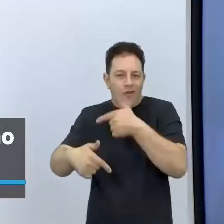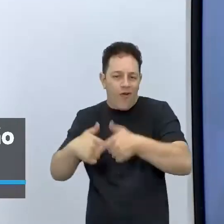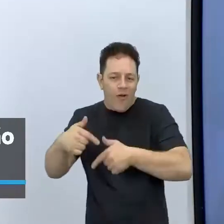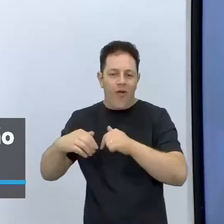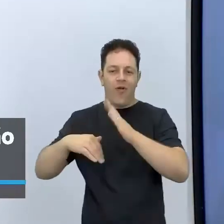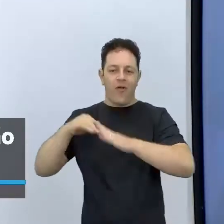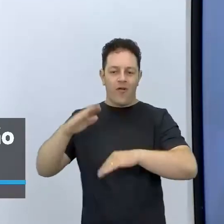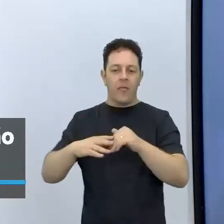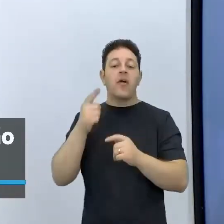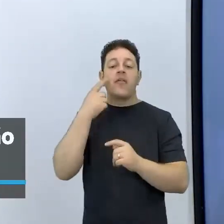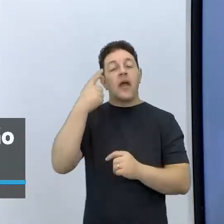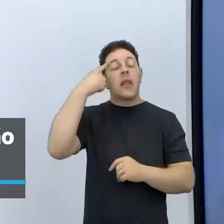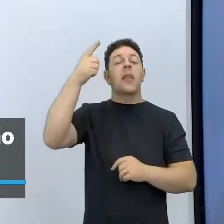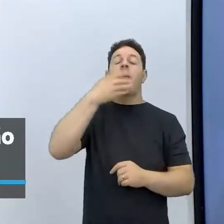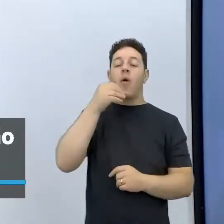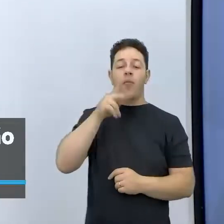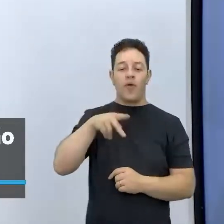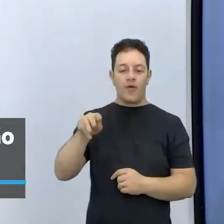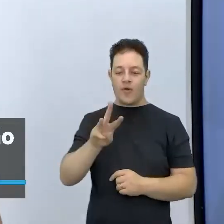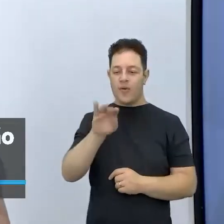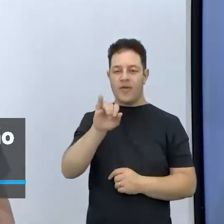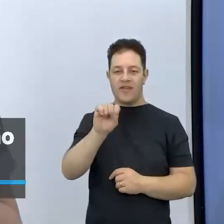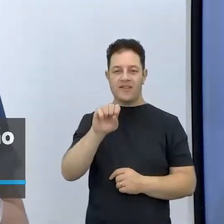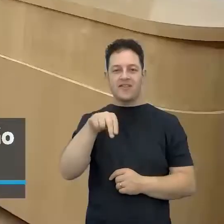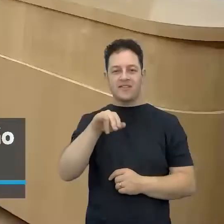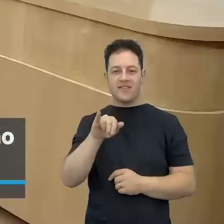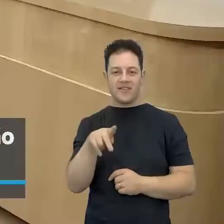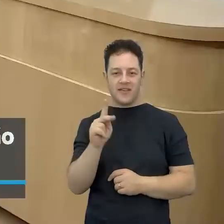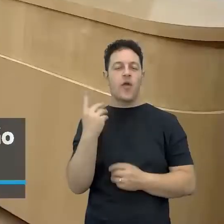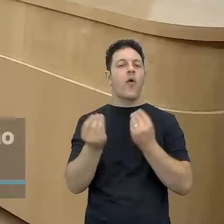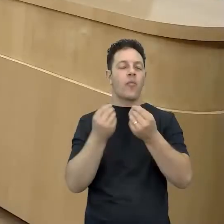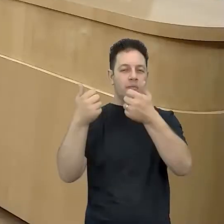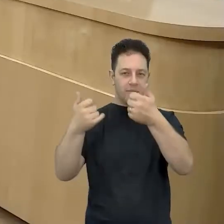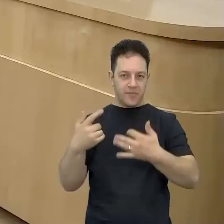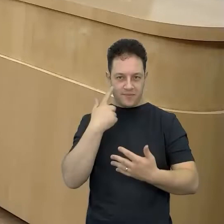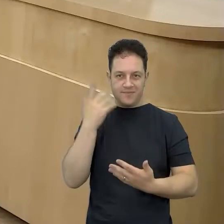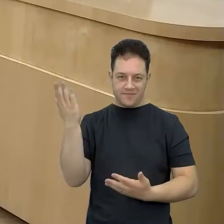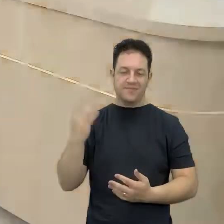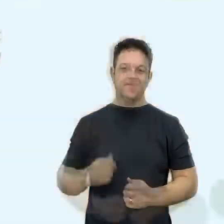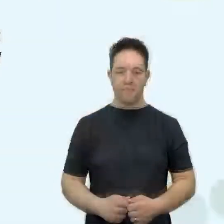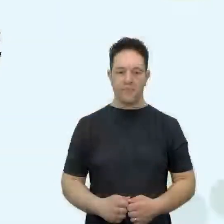que o professor Wisnik comenta sobre isso, tá bom? Vamos lá?